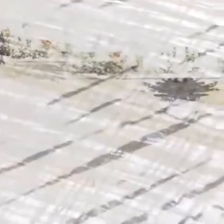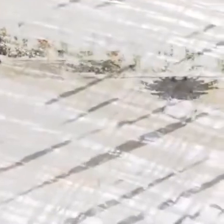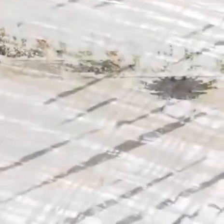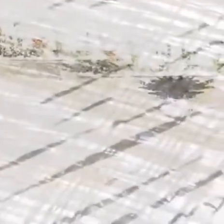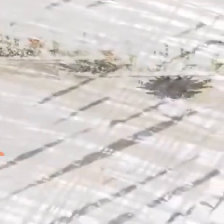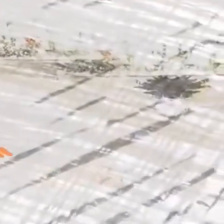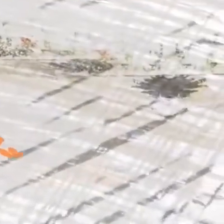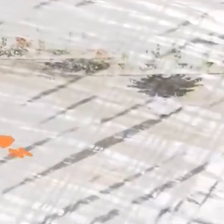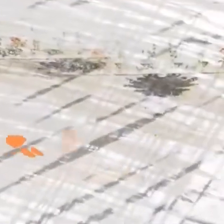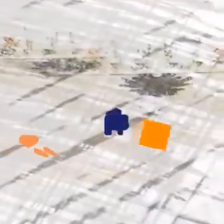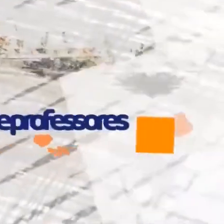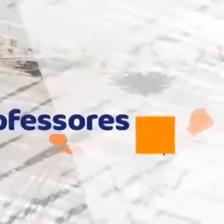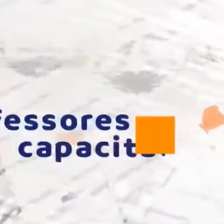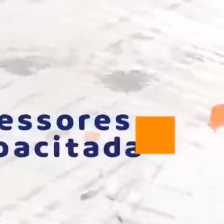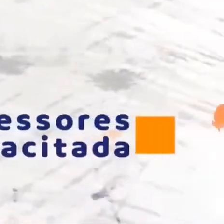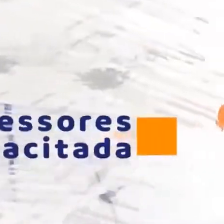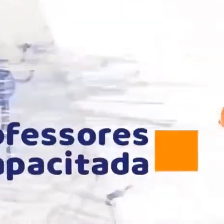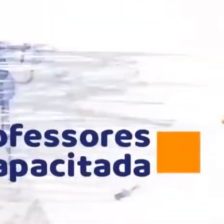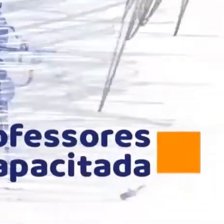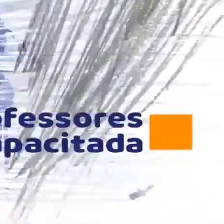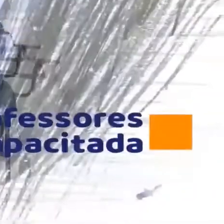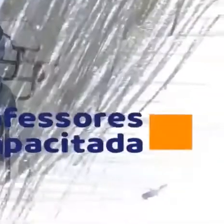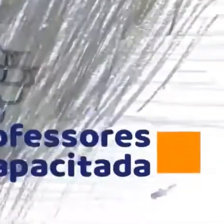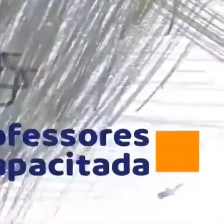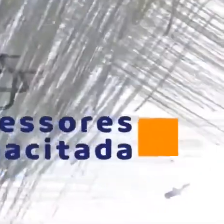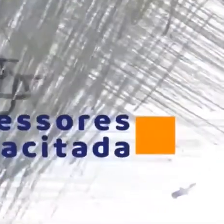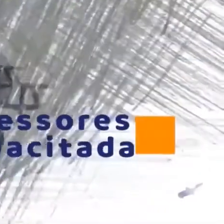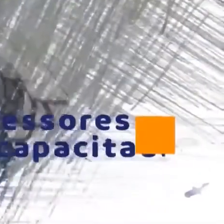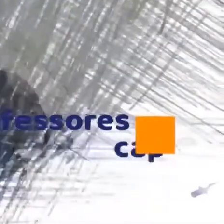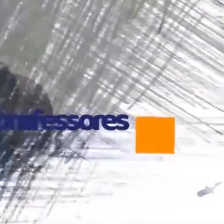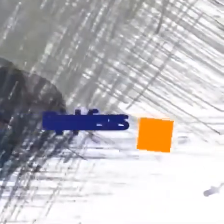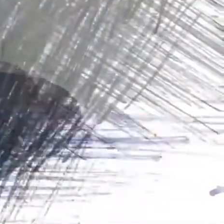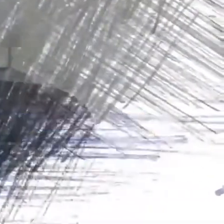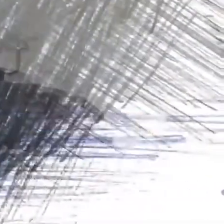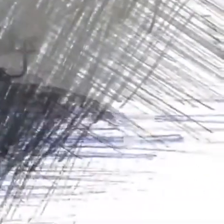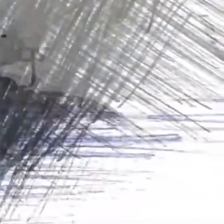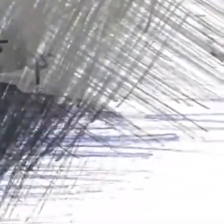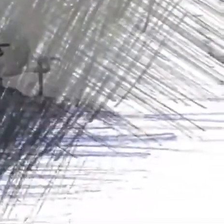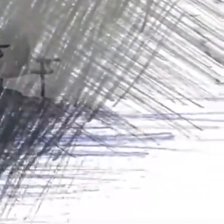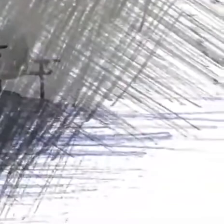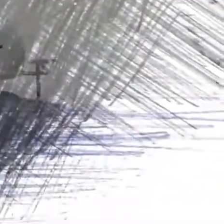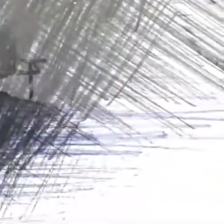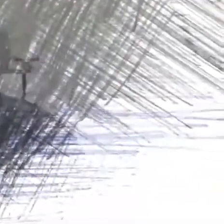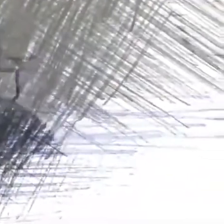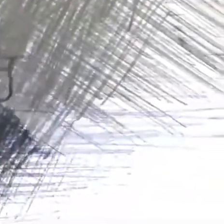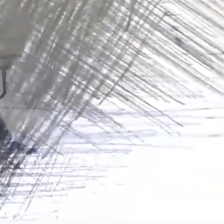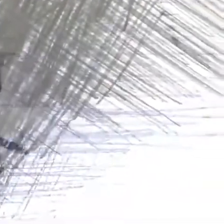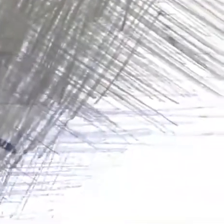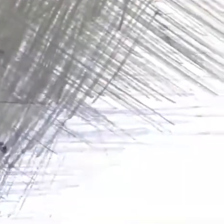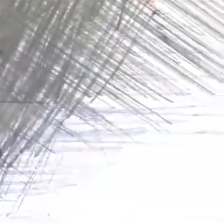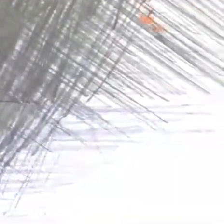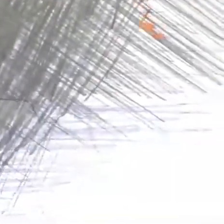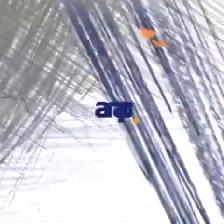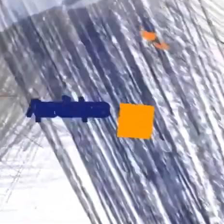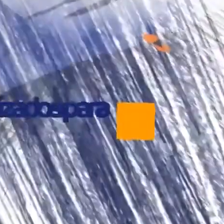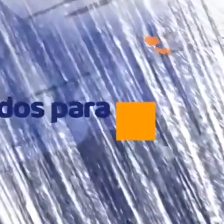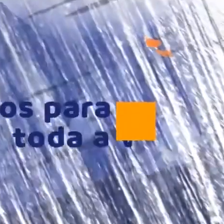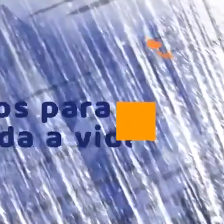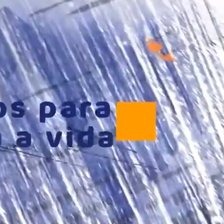aprendizagem, equipe de professores capacitada, além de uma excelente infraestrutura para proporcionar ao seu